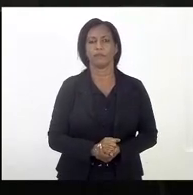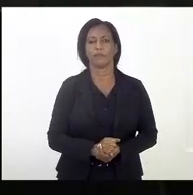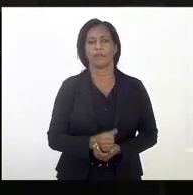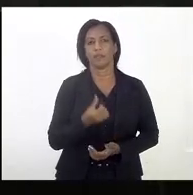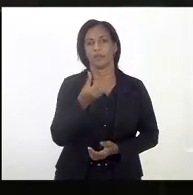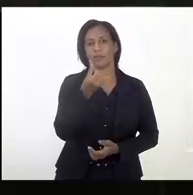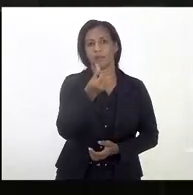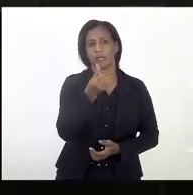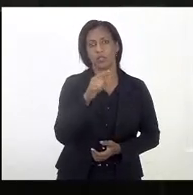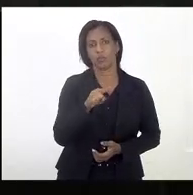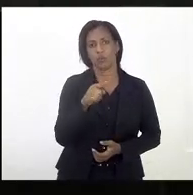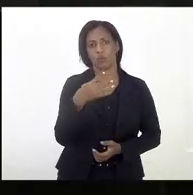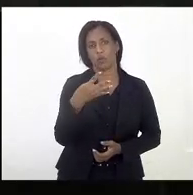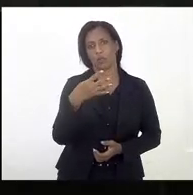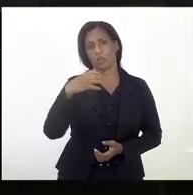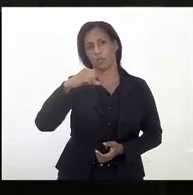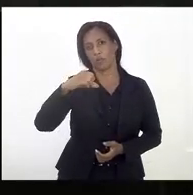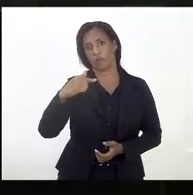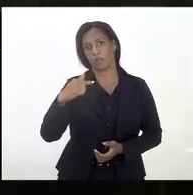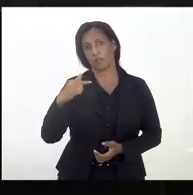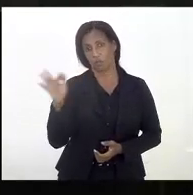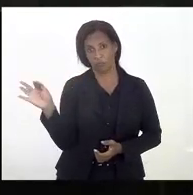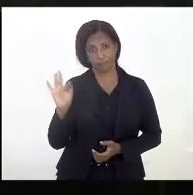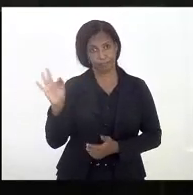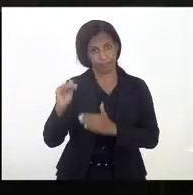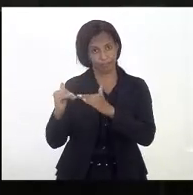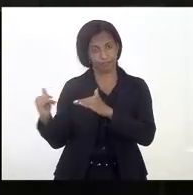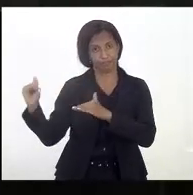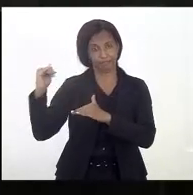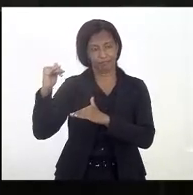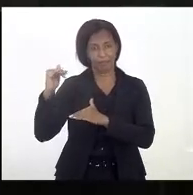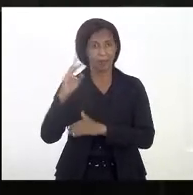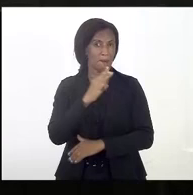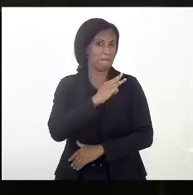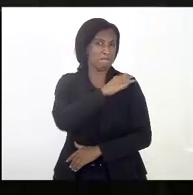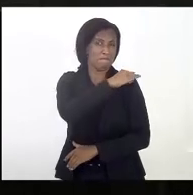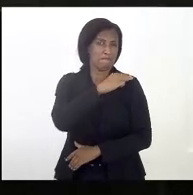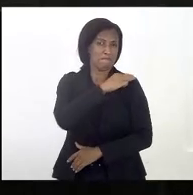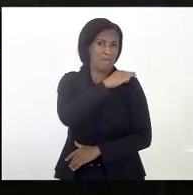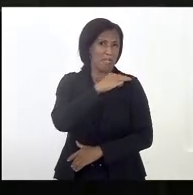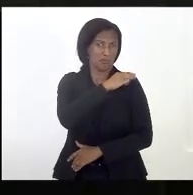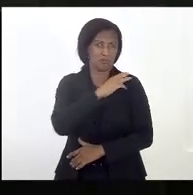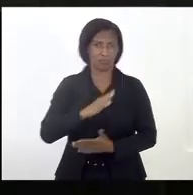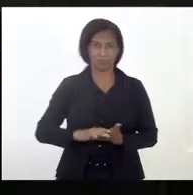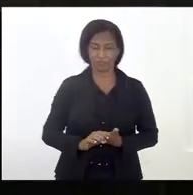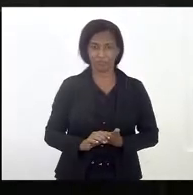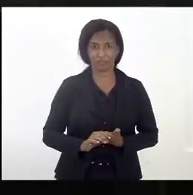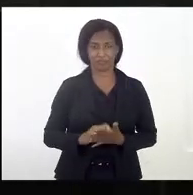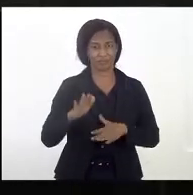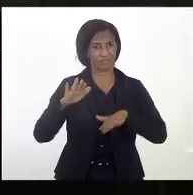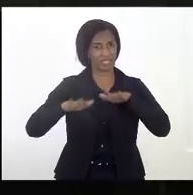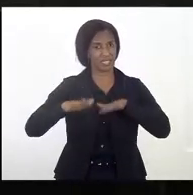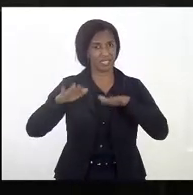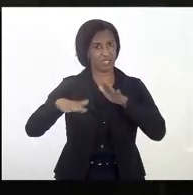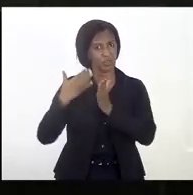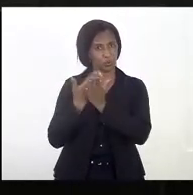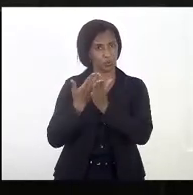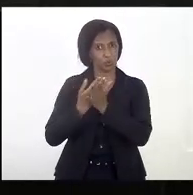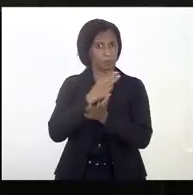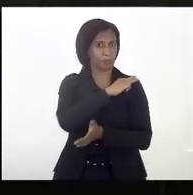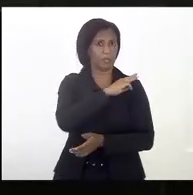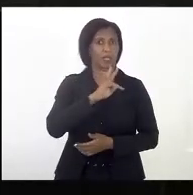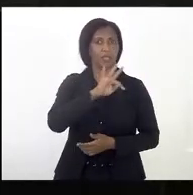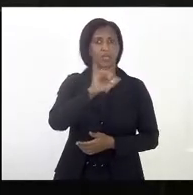o 6477 nível superior nível médio a disparidade a Idêntica o